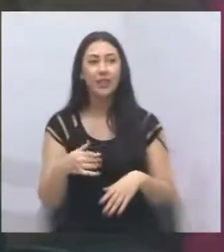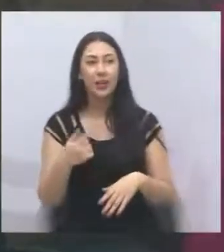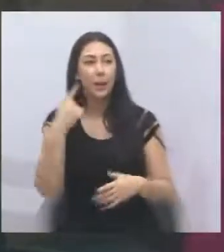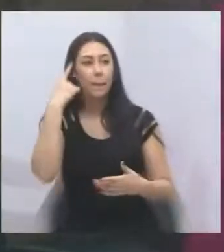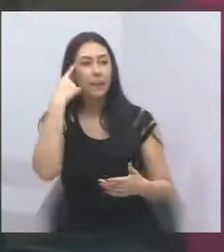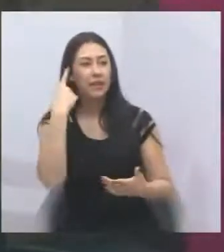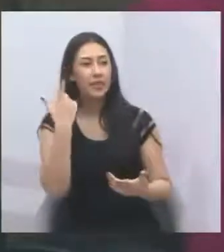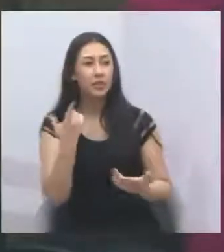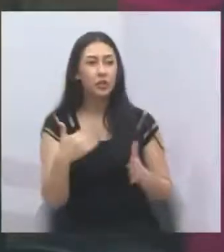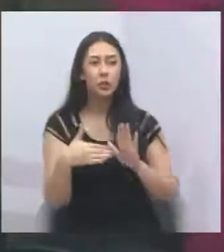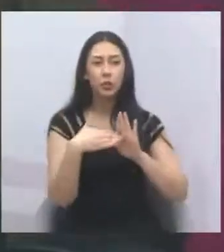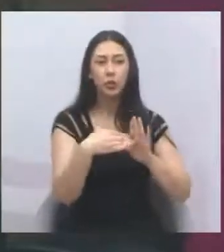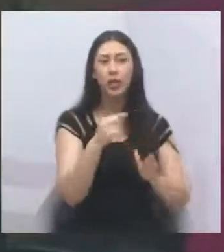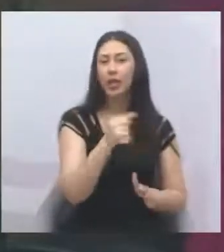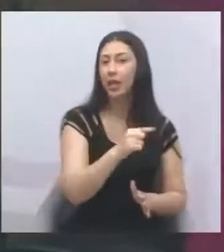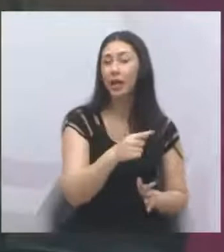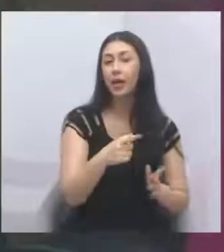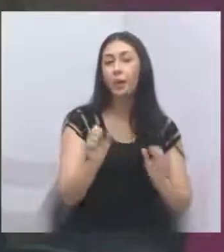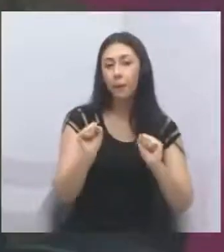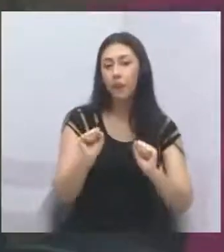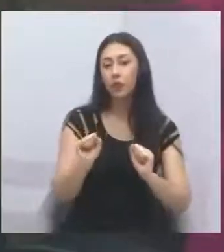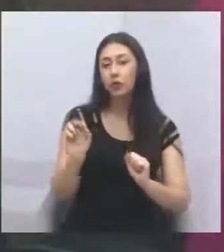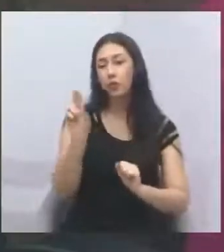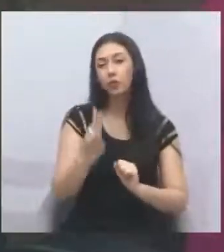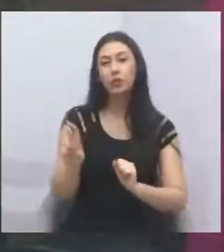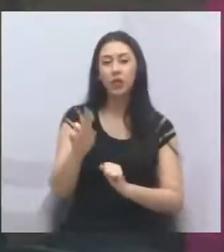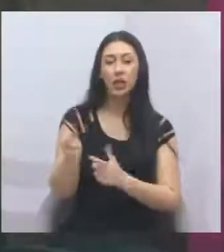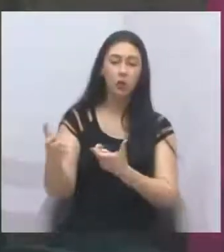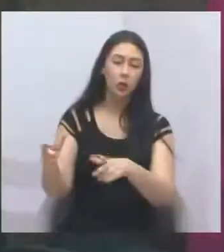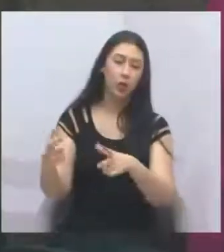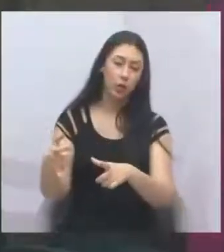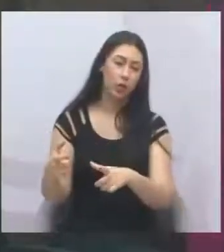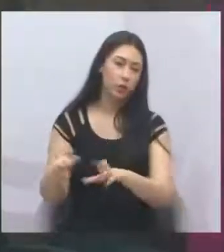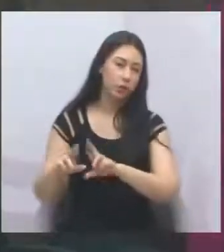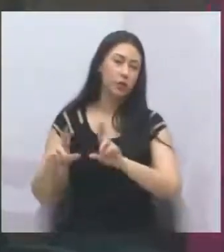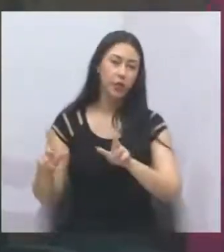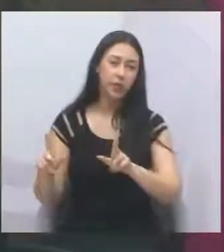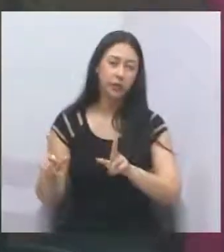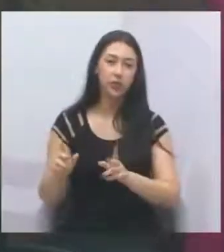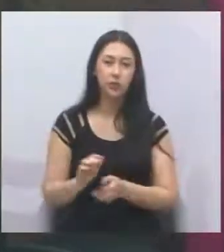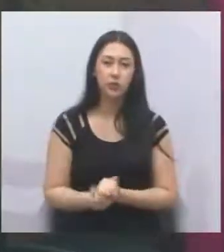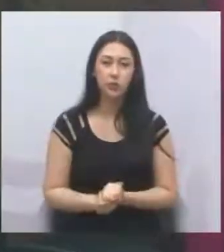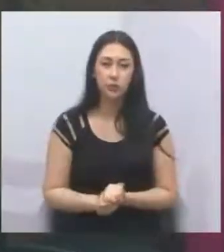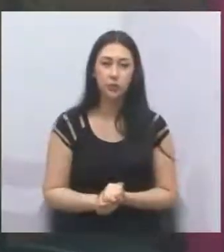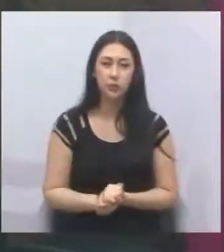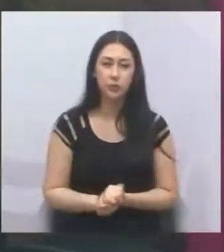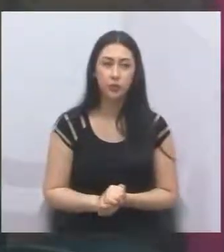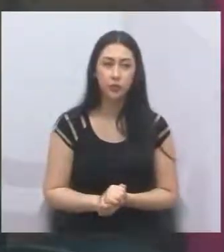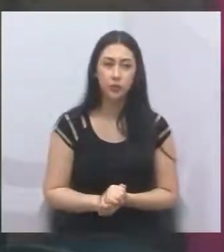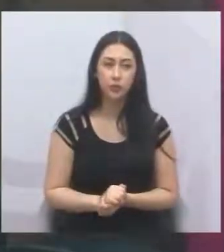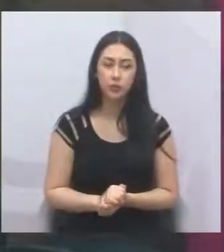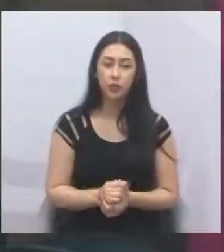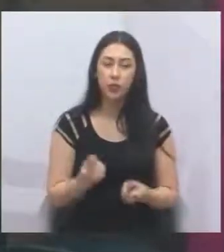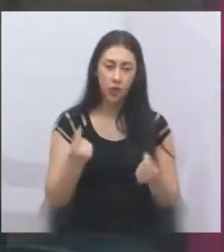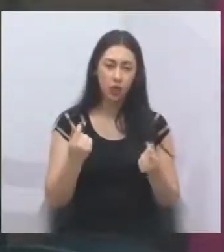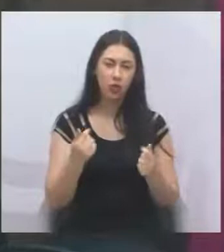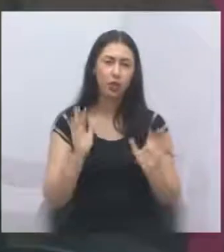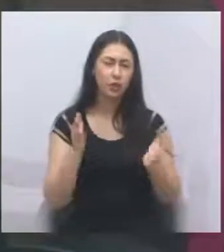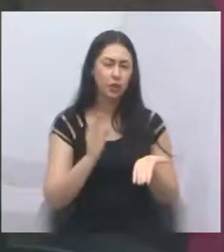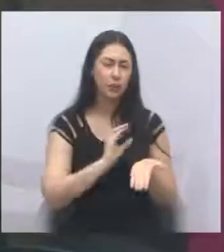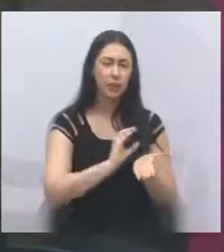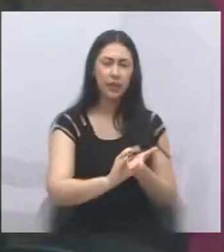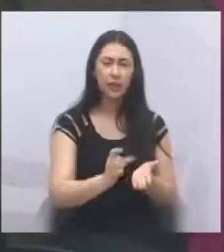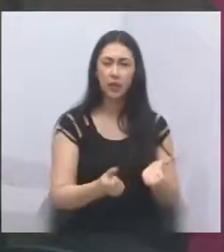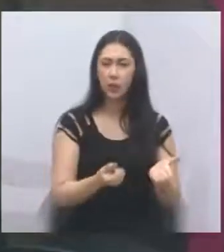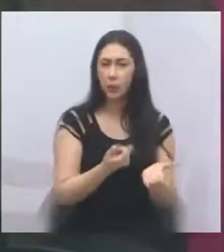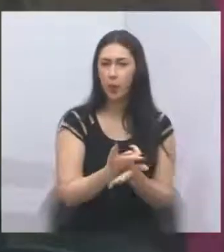intenção de colocar, que use esse recurso em outros lugares também que necessita. E deixar usar essa emenda impositiva aí, essa emenda parlamentar, quer